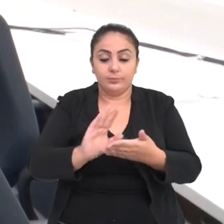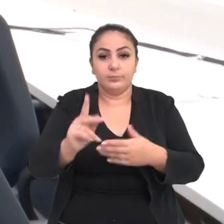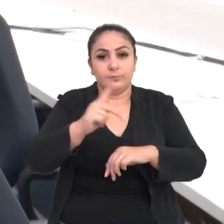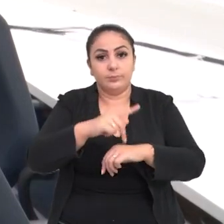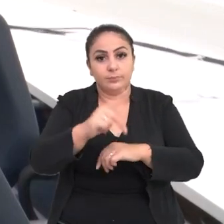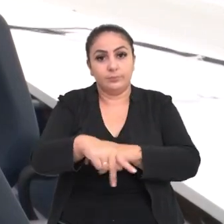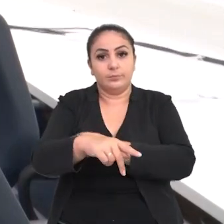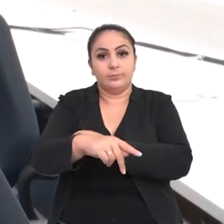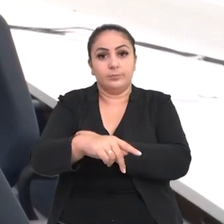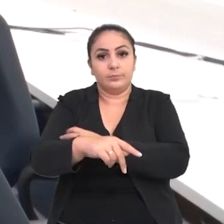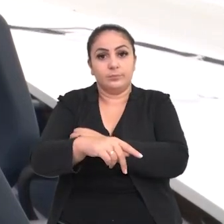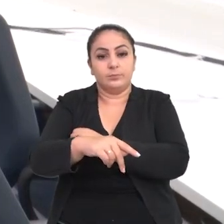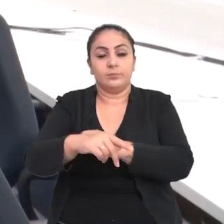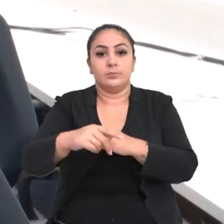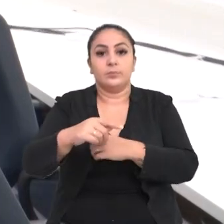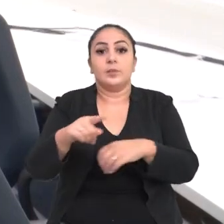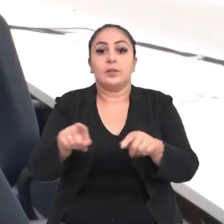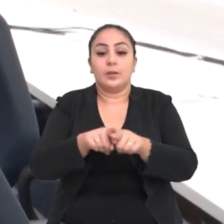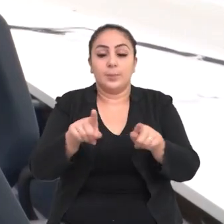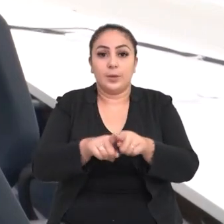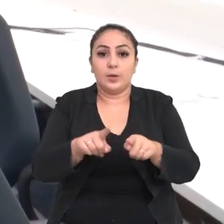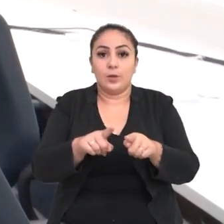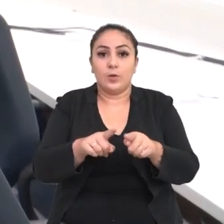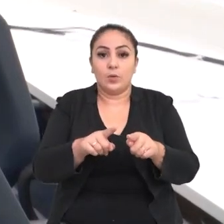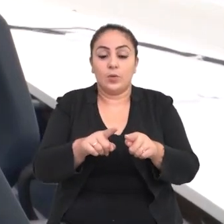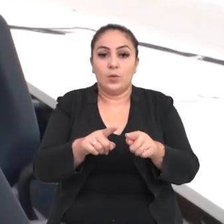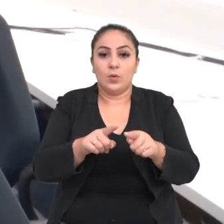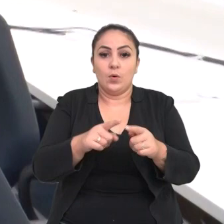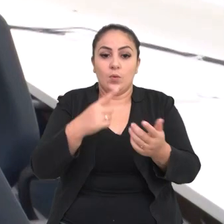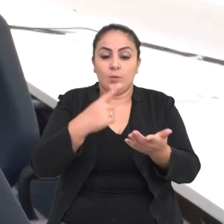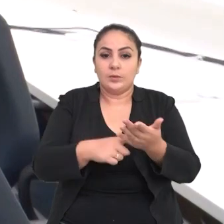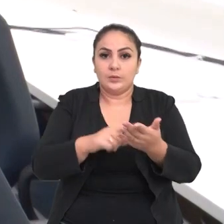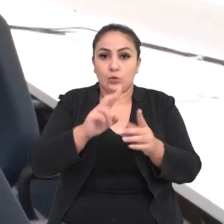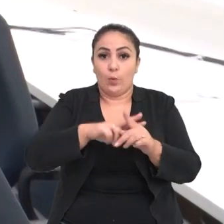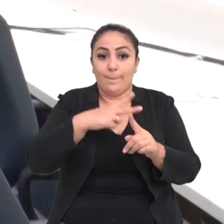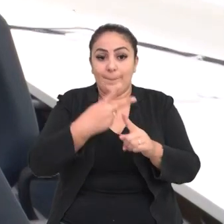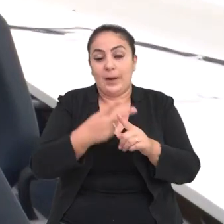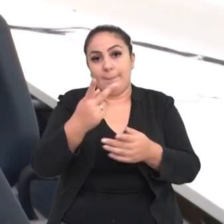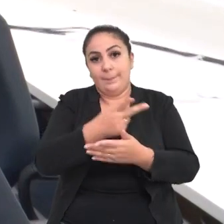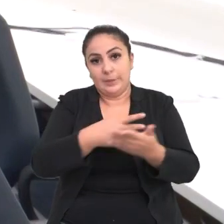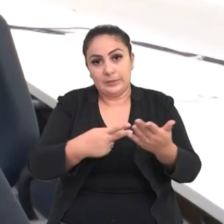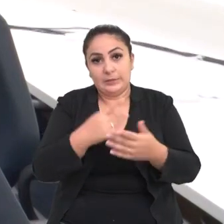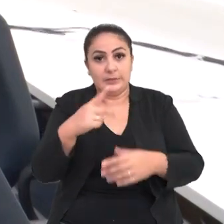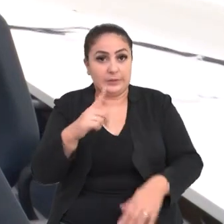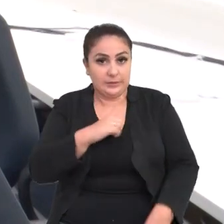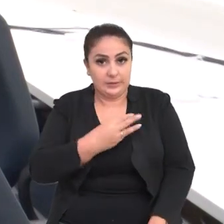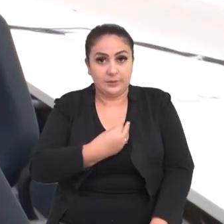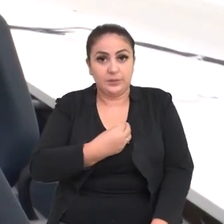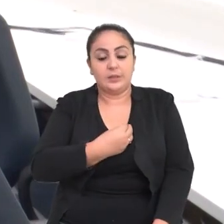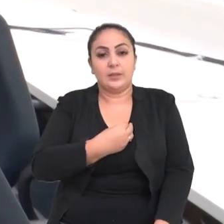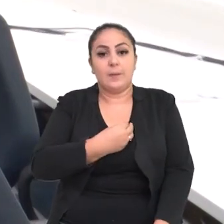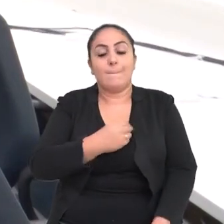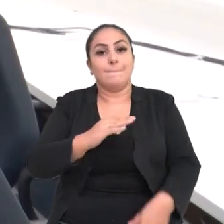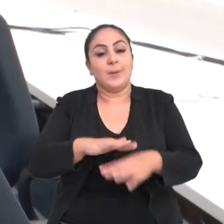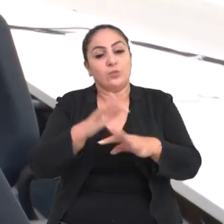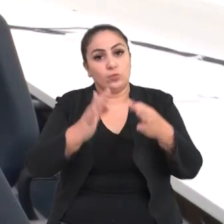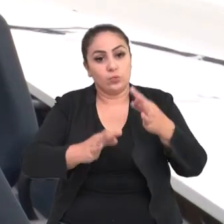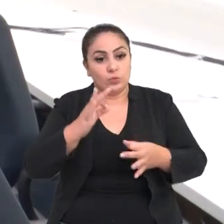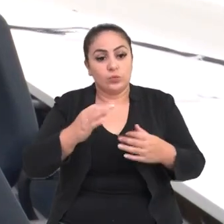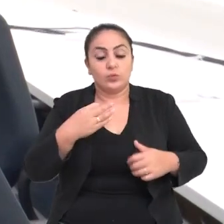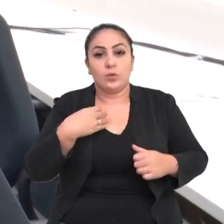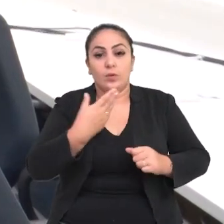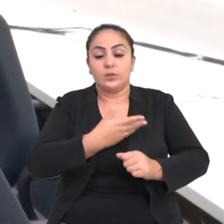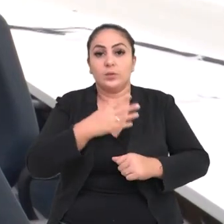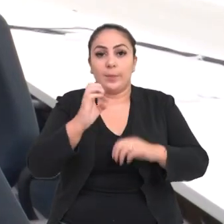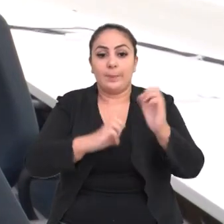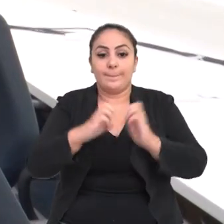em Passo Fundo e com o compromisso de dobrar sua planta em Passo Fundo, o que é permitido com isso, né? Então é nada mais justo